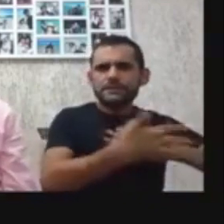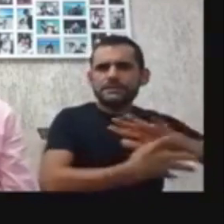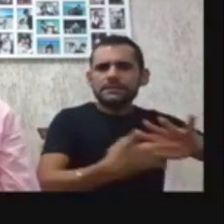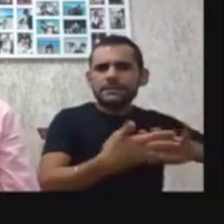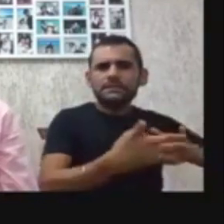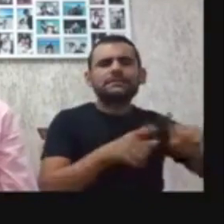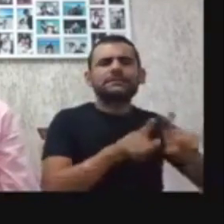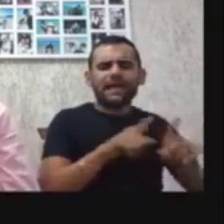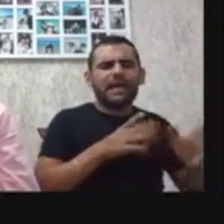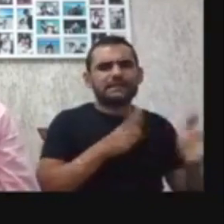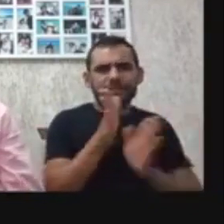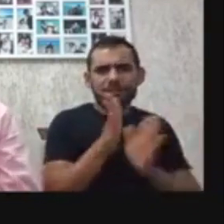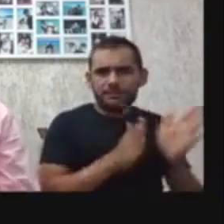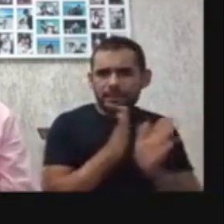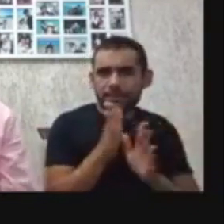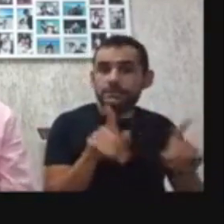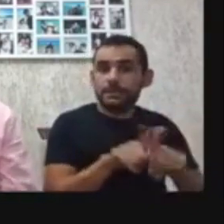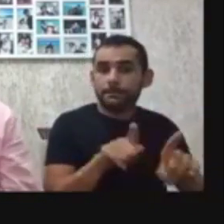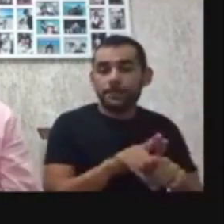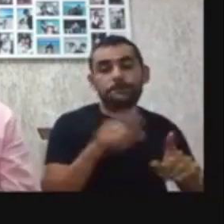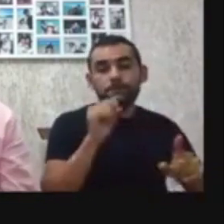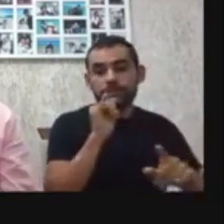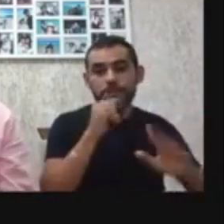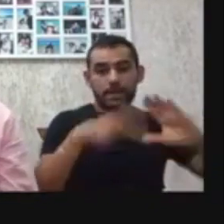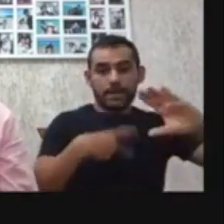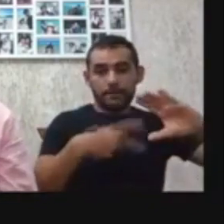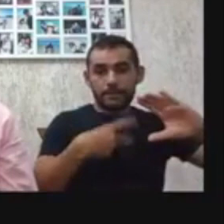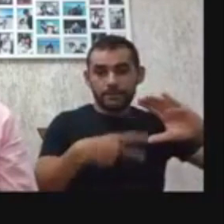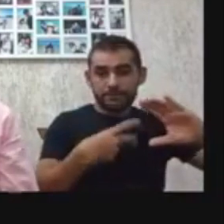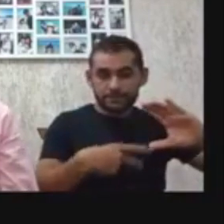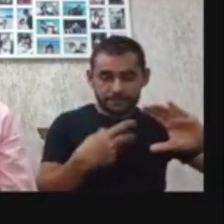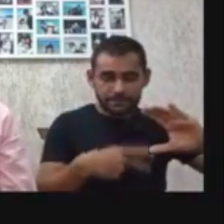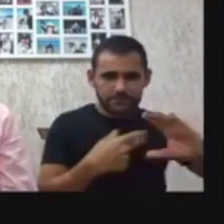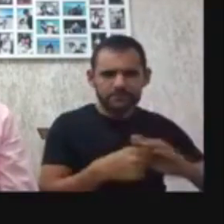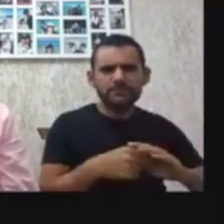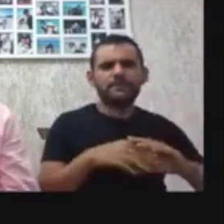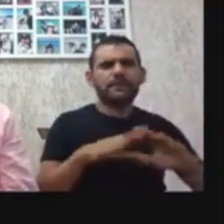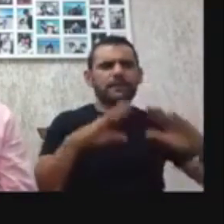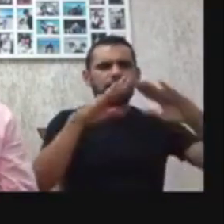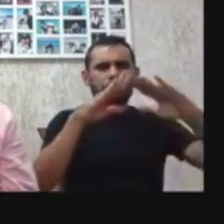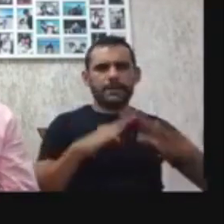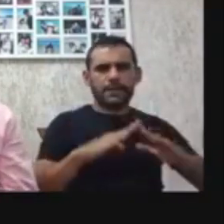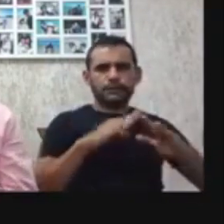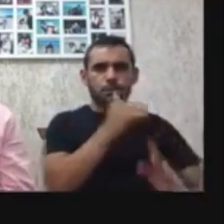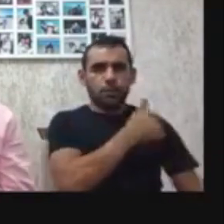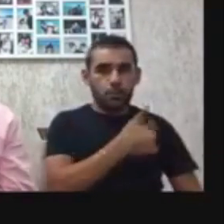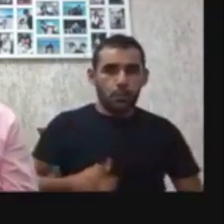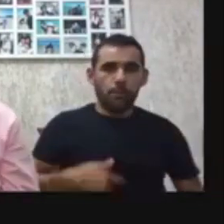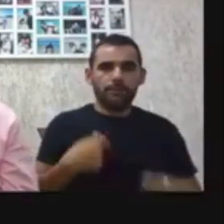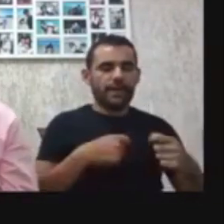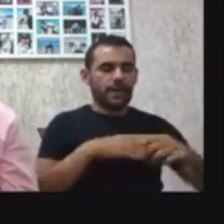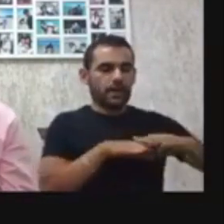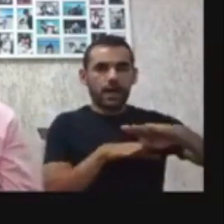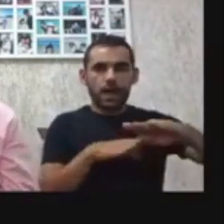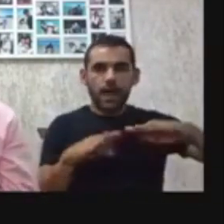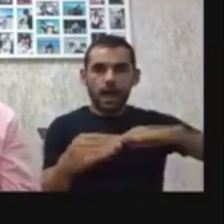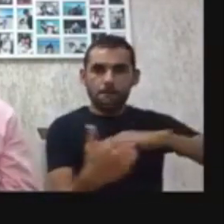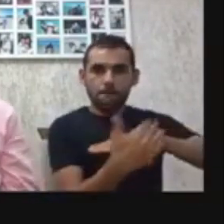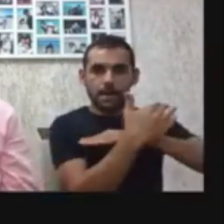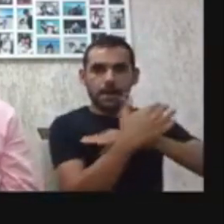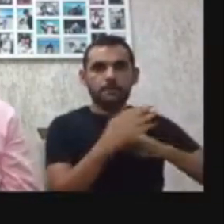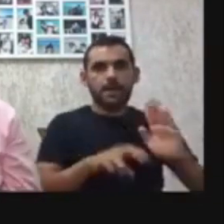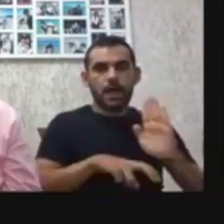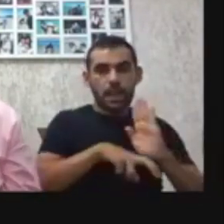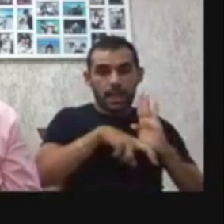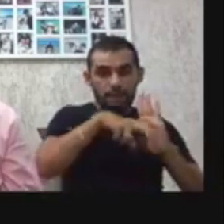acessibilidade, né? Então a Câmara Municipal, por exemplo, alguns prédios públicos, eles vão ter que ter adaptação de rampas, elevadores,